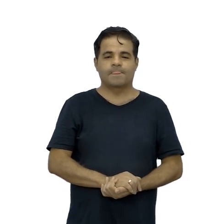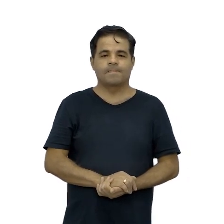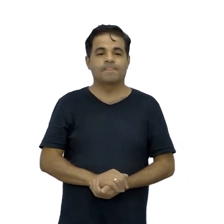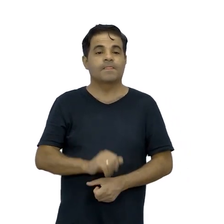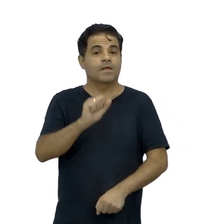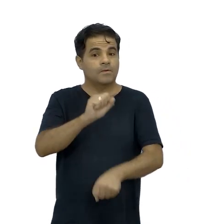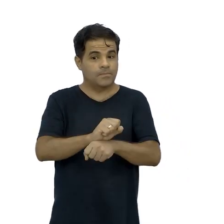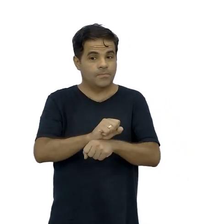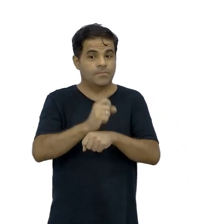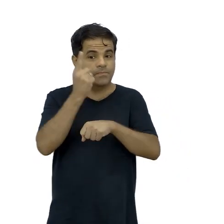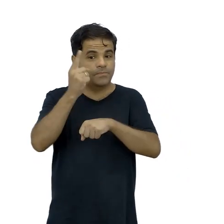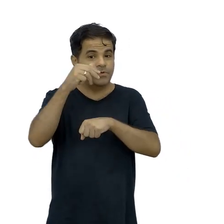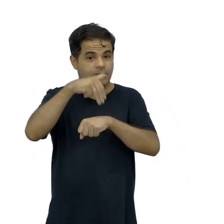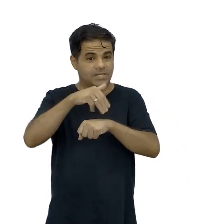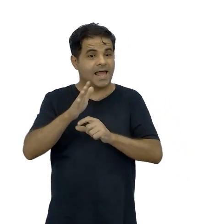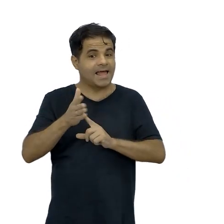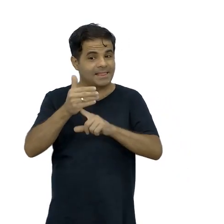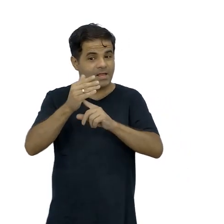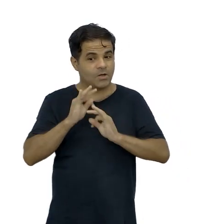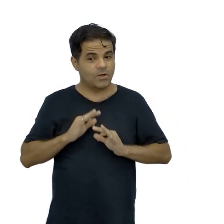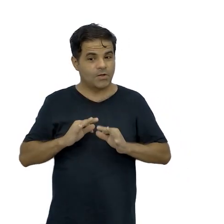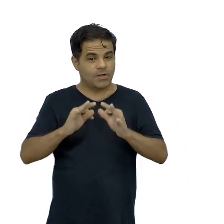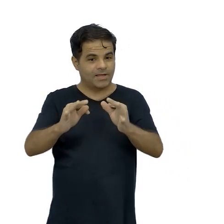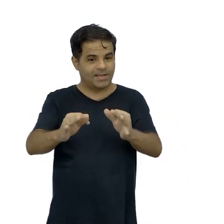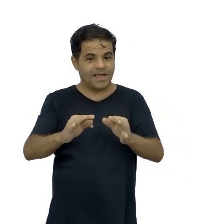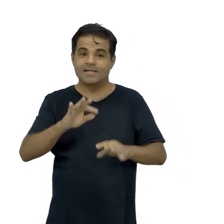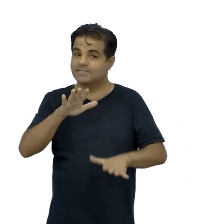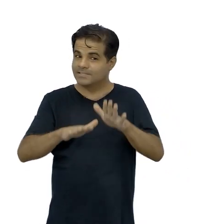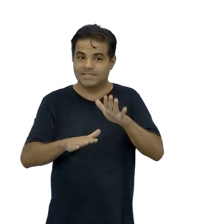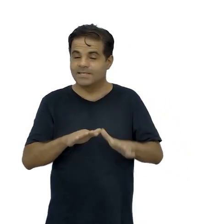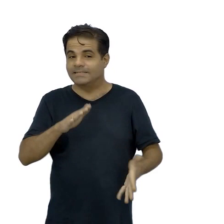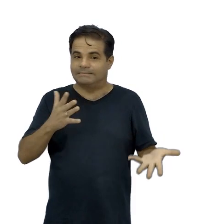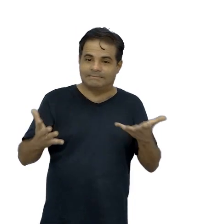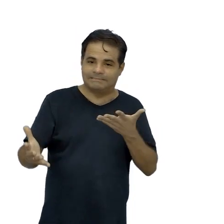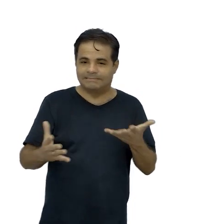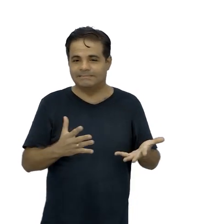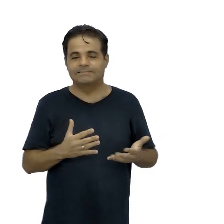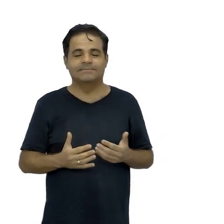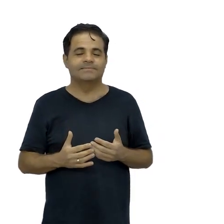Só um minutinho, por favor, que a tecnologia às vezes não é a nossa amiga, né?